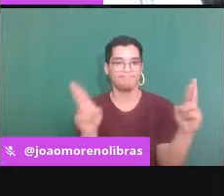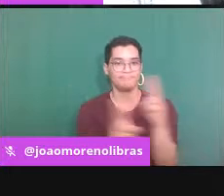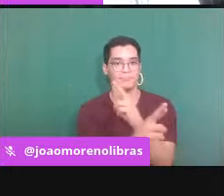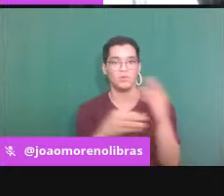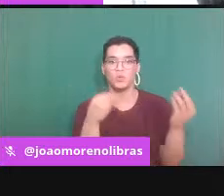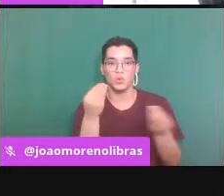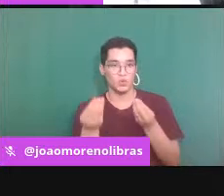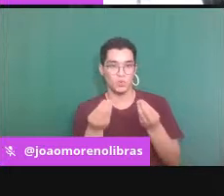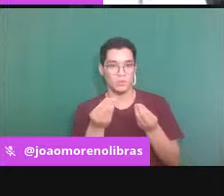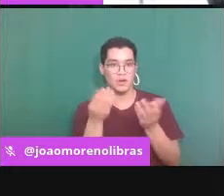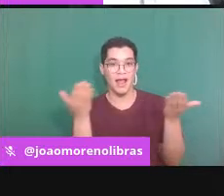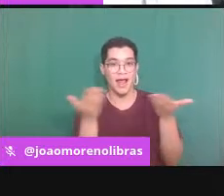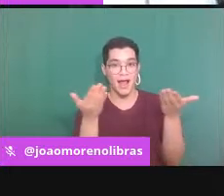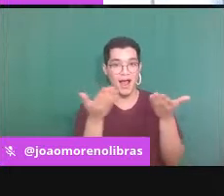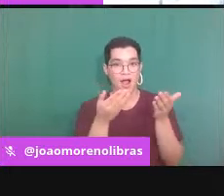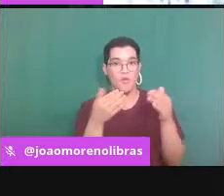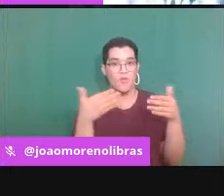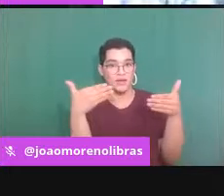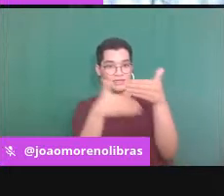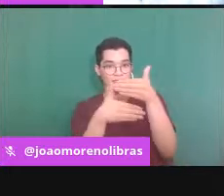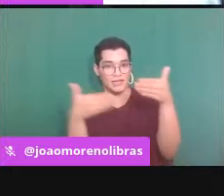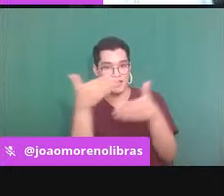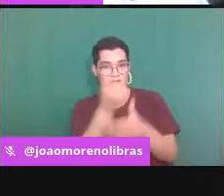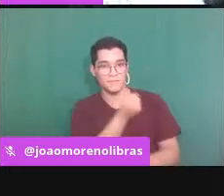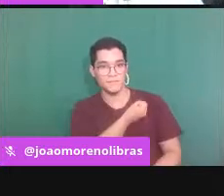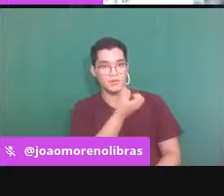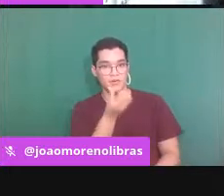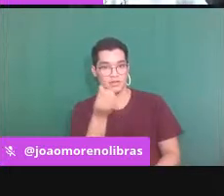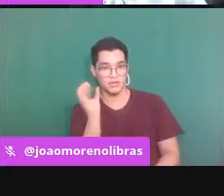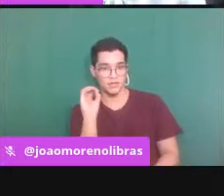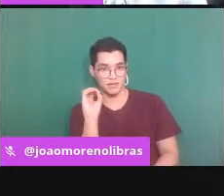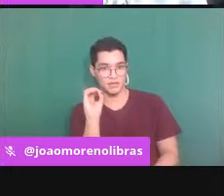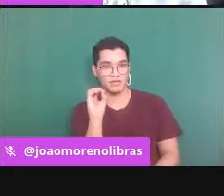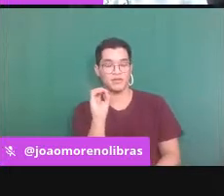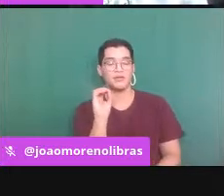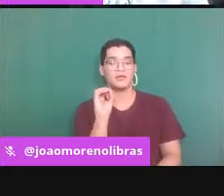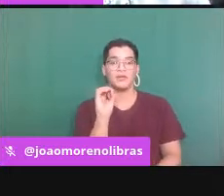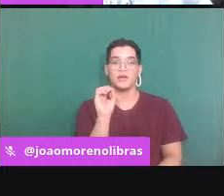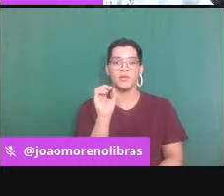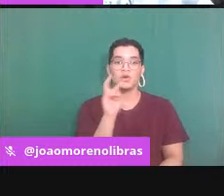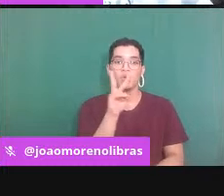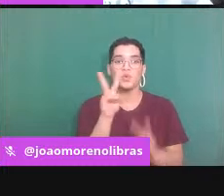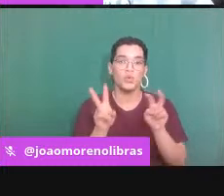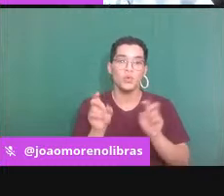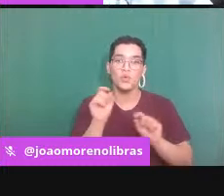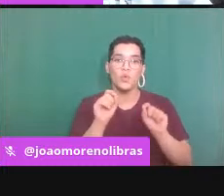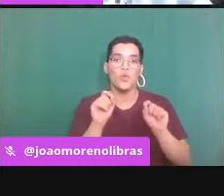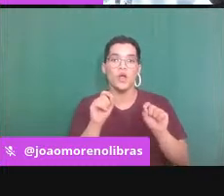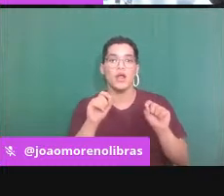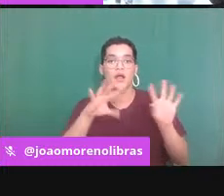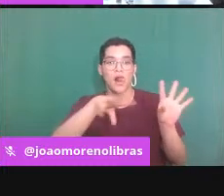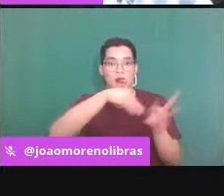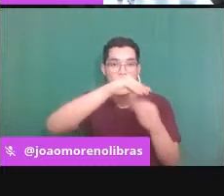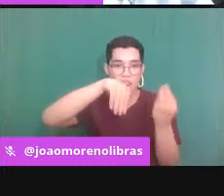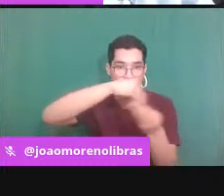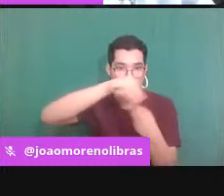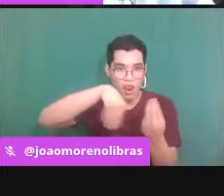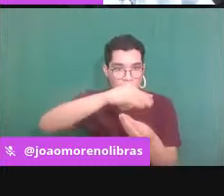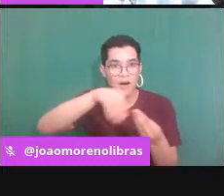slide 60, né? Um último olhar para esse esquema 4, que congrega os níveis de análise